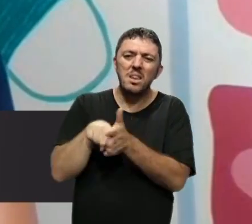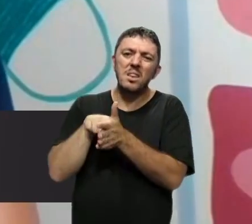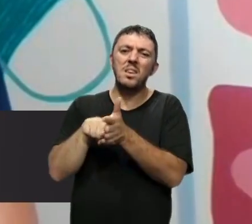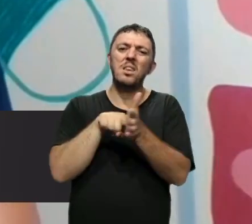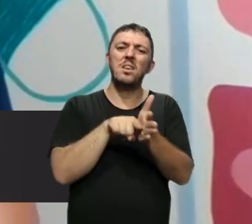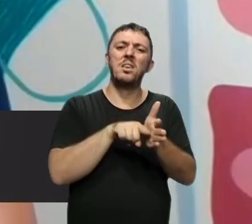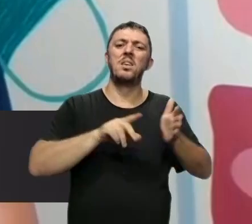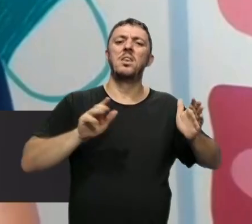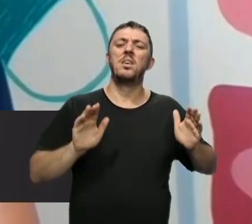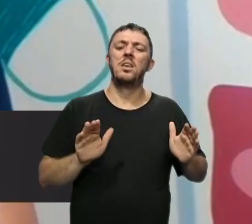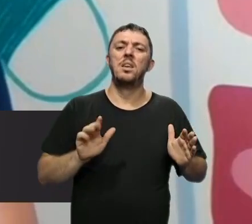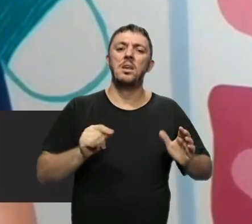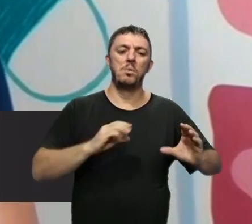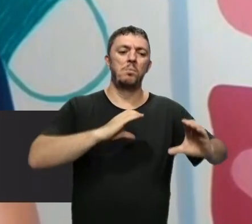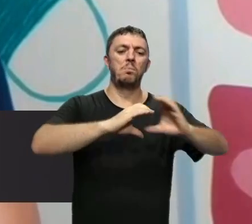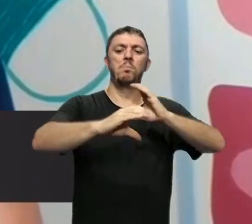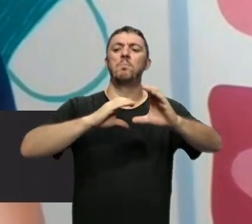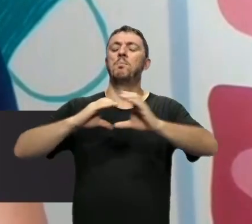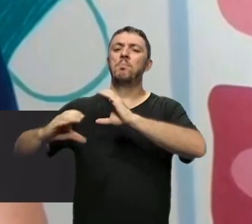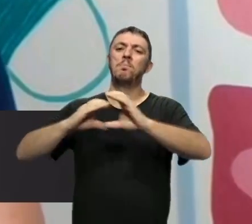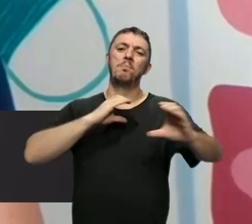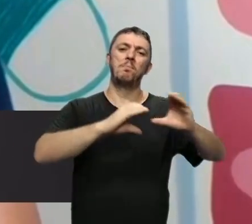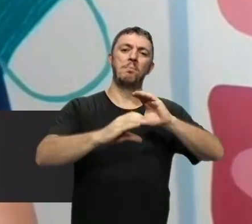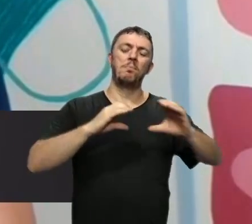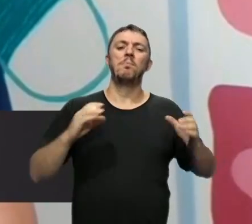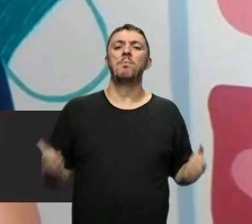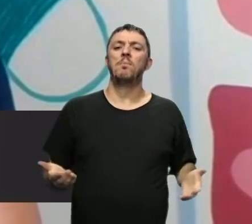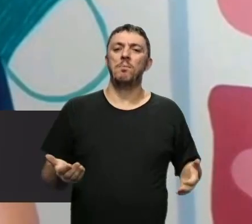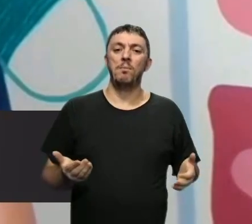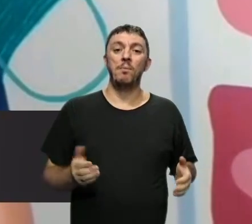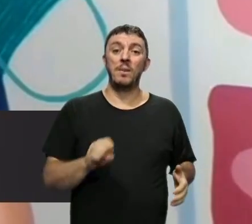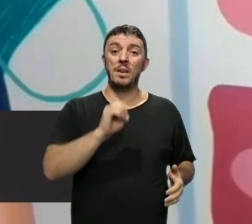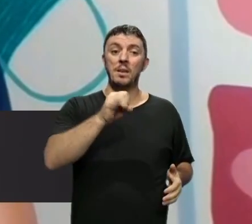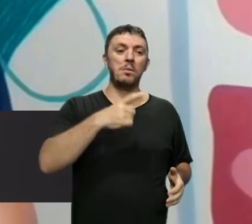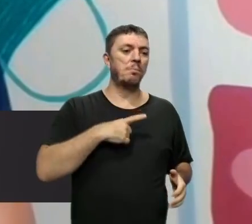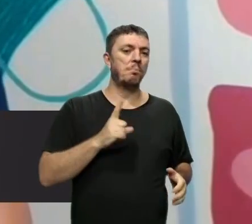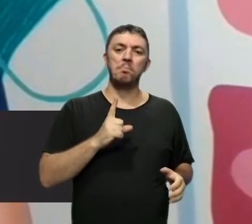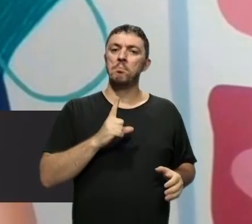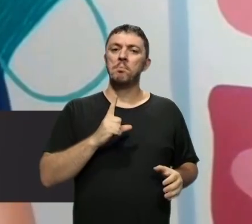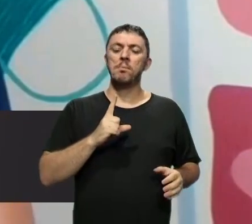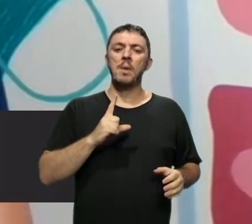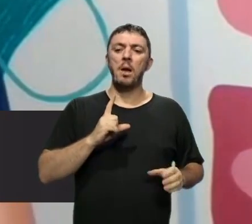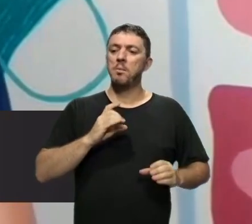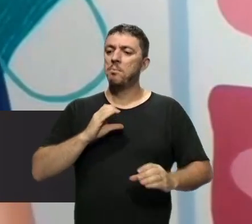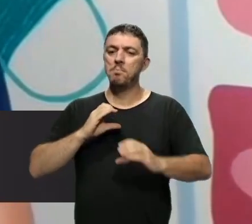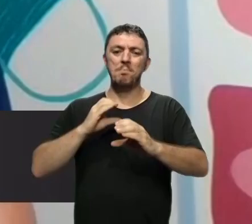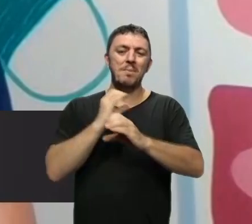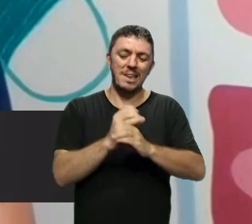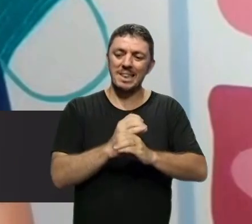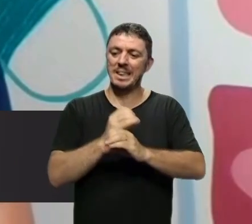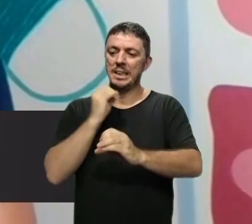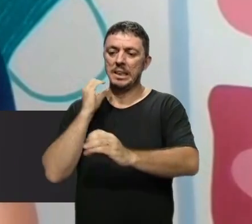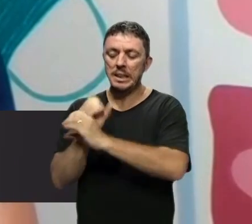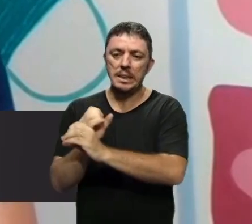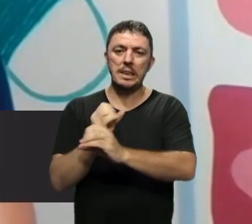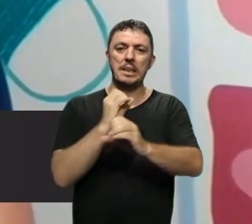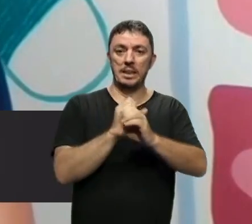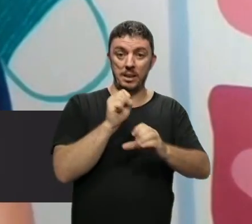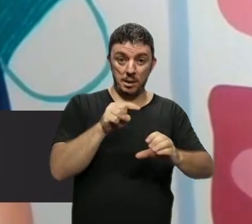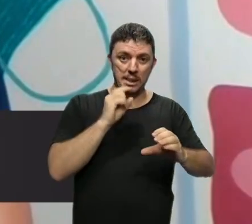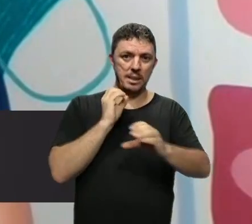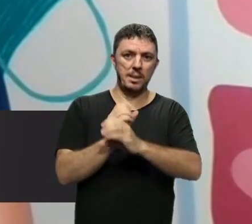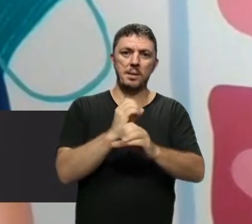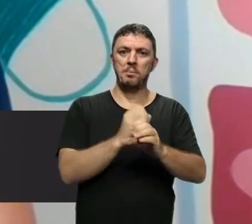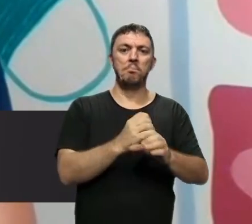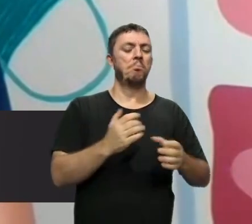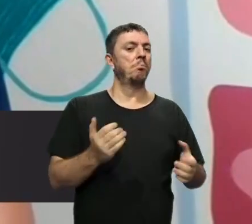e comunicador. Se a gente não comunica, se a gente não fala com toda a comunidade escolar, e aí não é